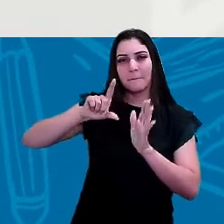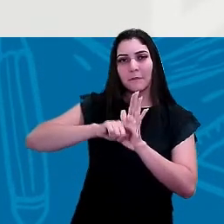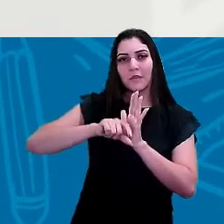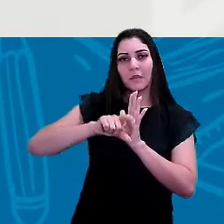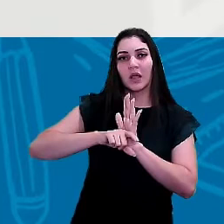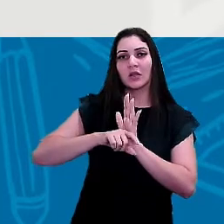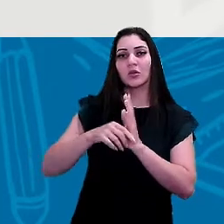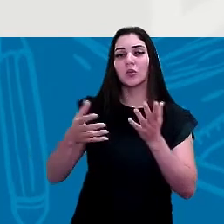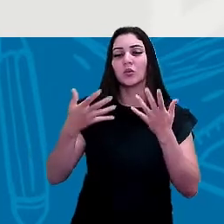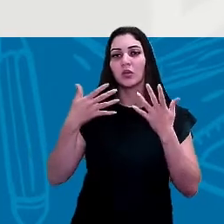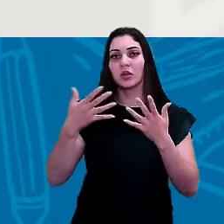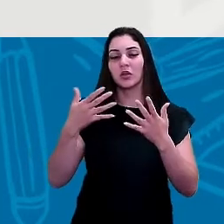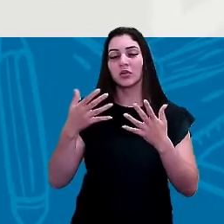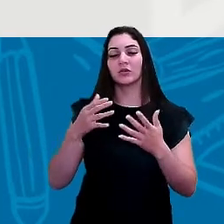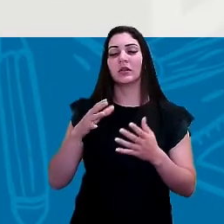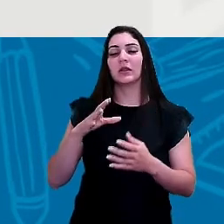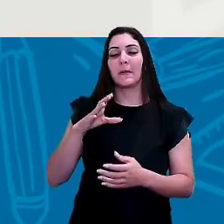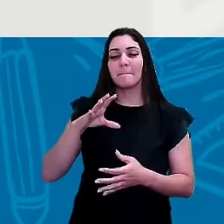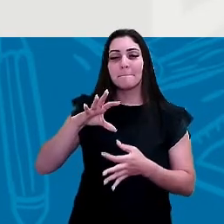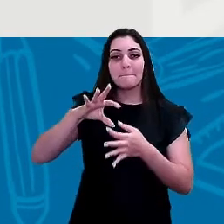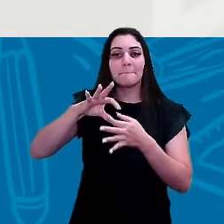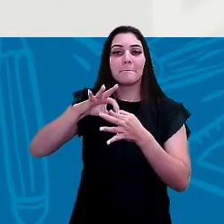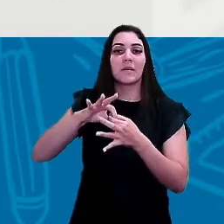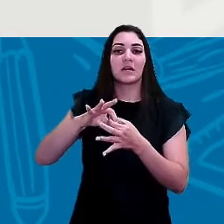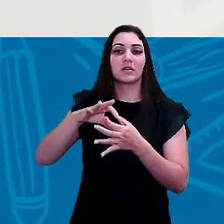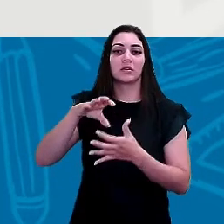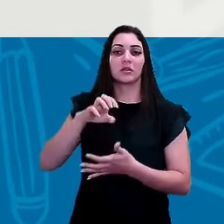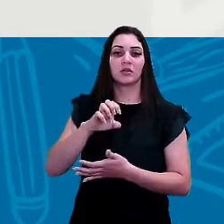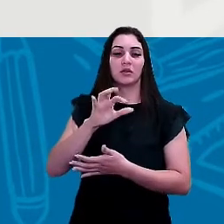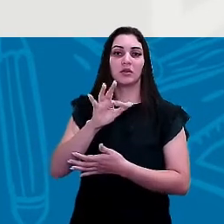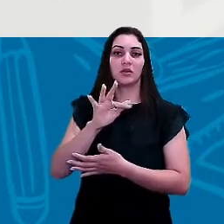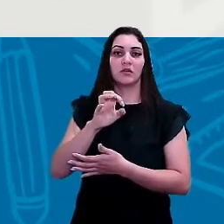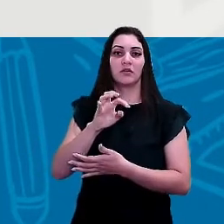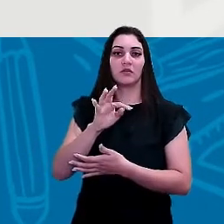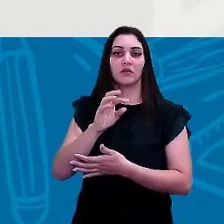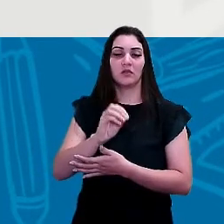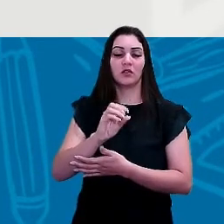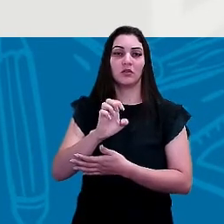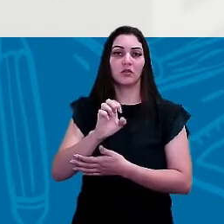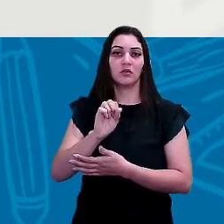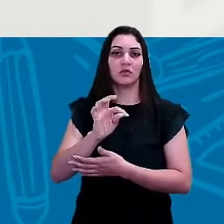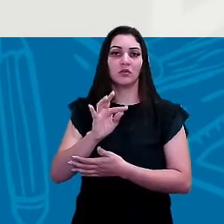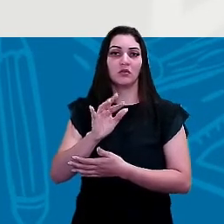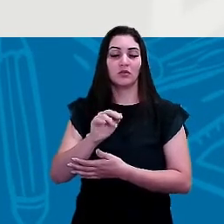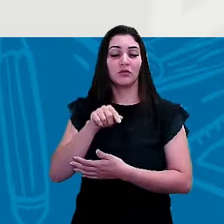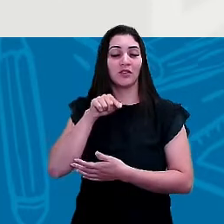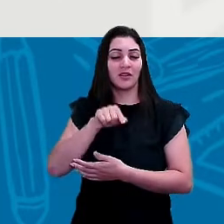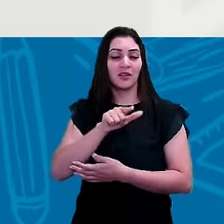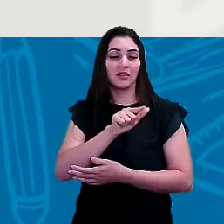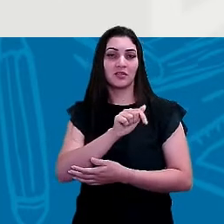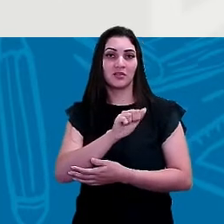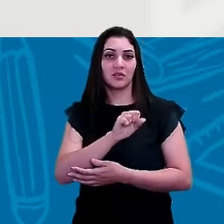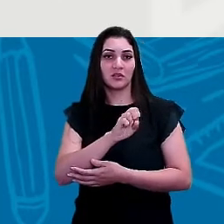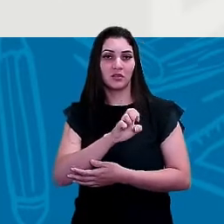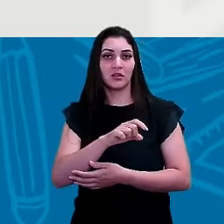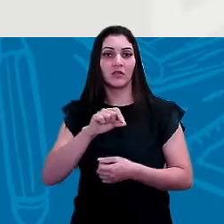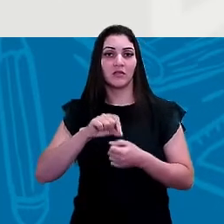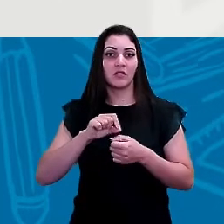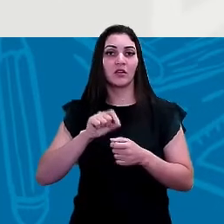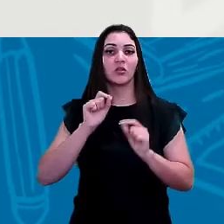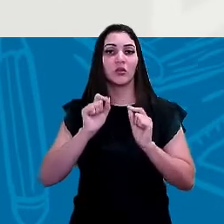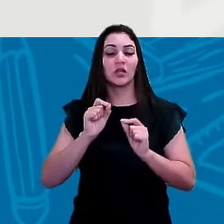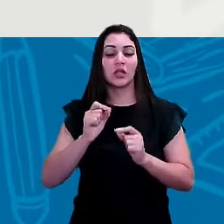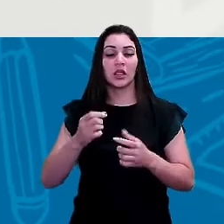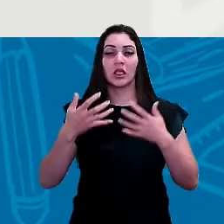fica preso pelos gases do efeito estufa, né? E esses gases fazem com que a temperatura na Terra ela